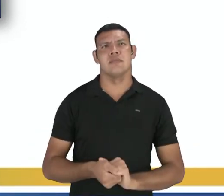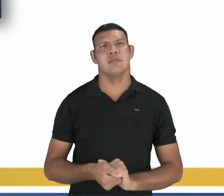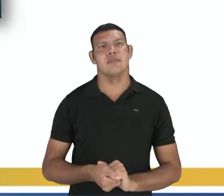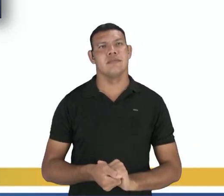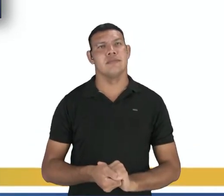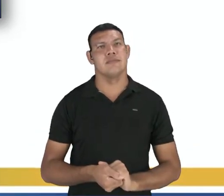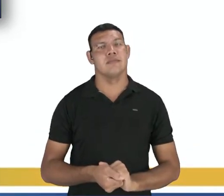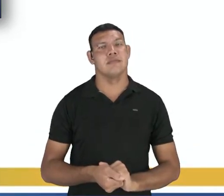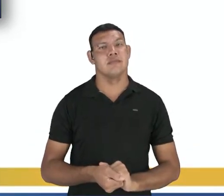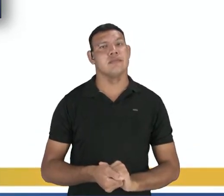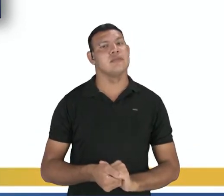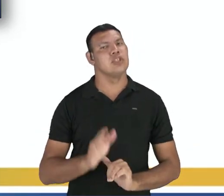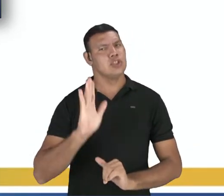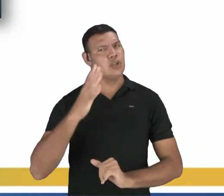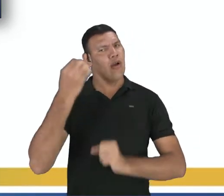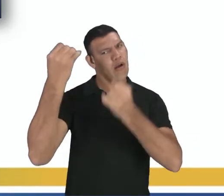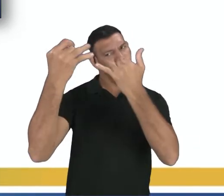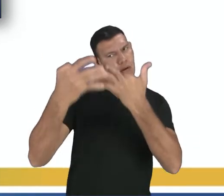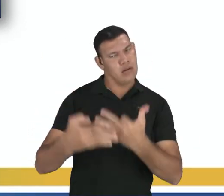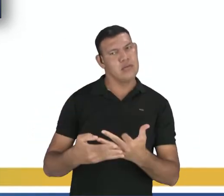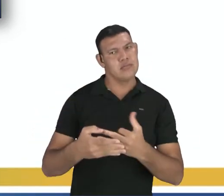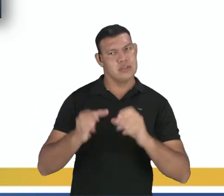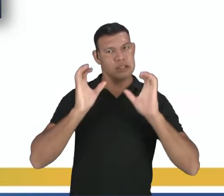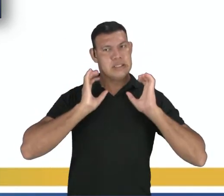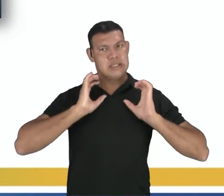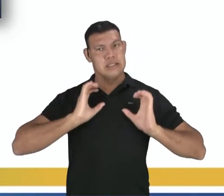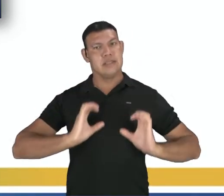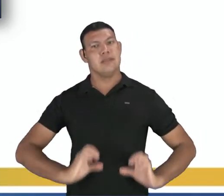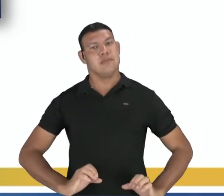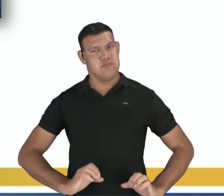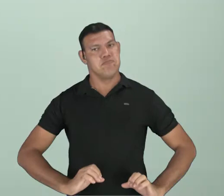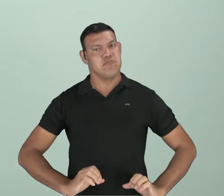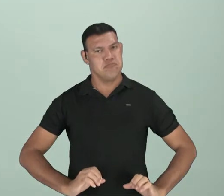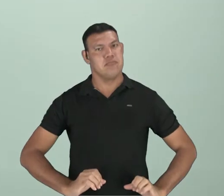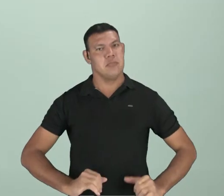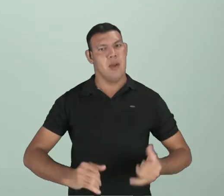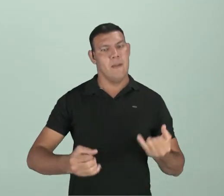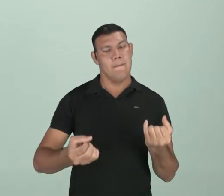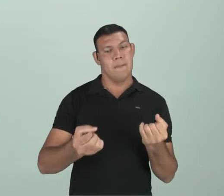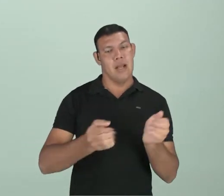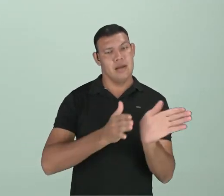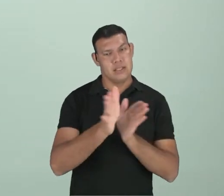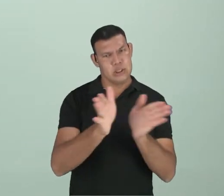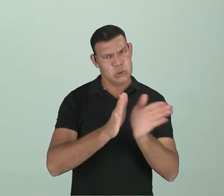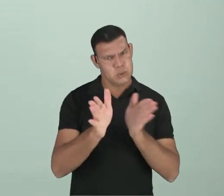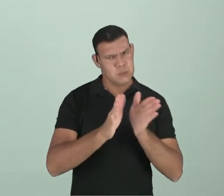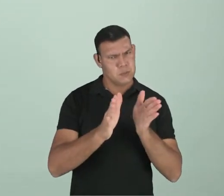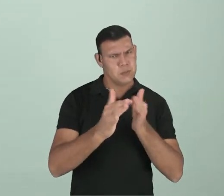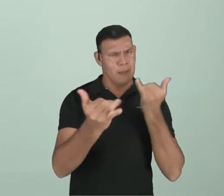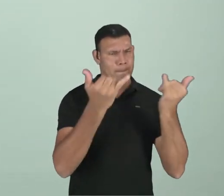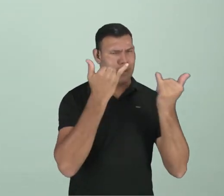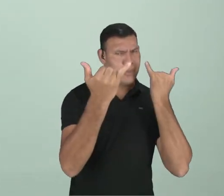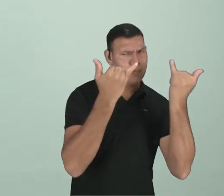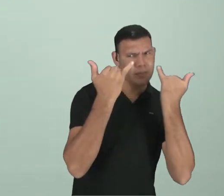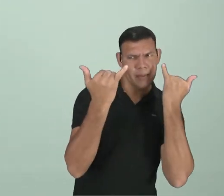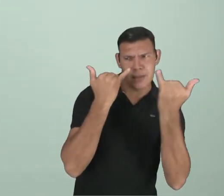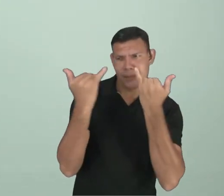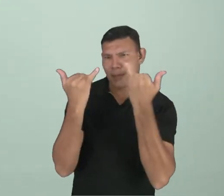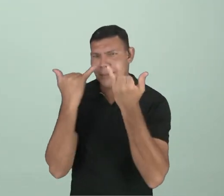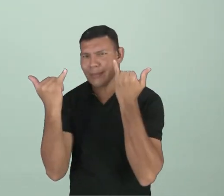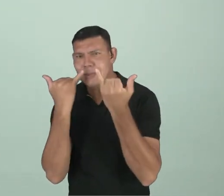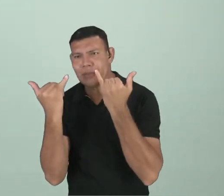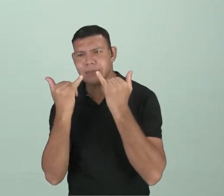ver com o que eu já disse para vocês, né? O cidadão ter acesso a várias informações. E aí a gente